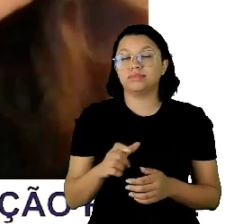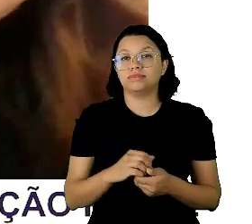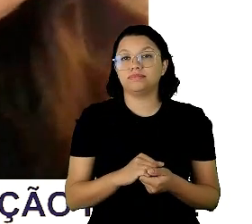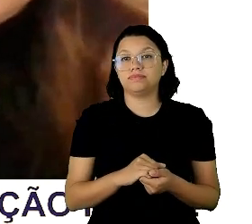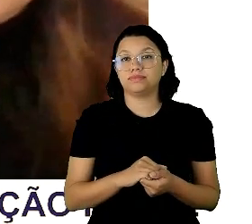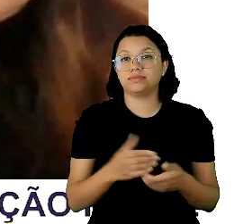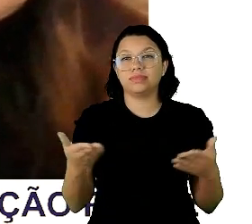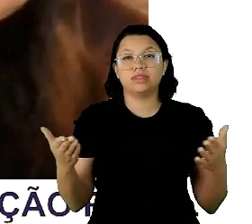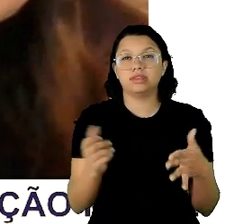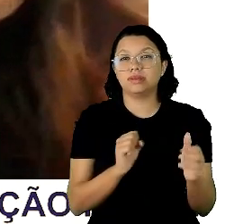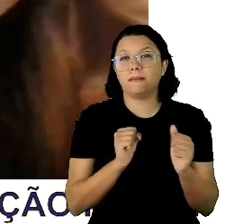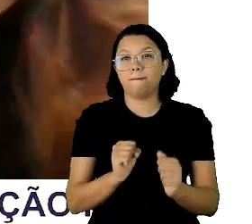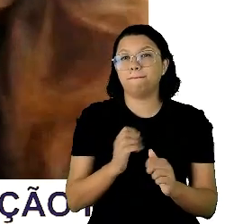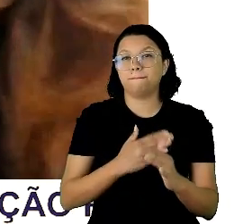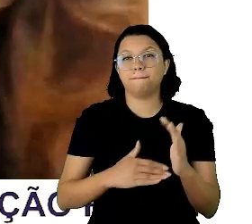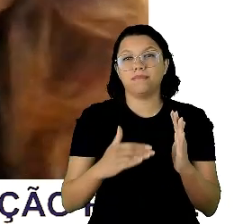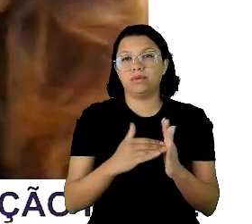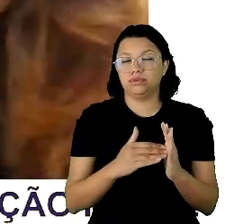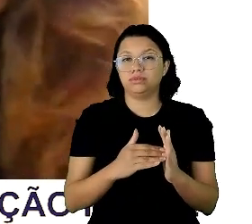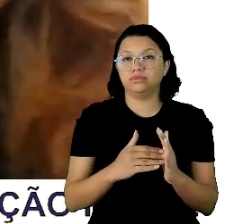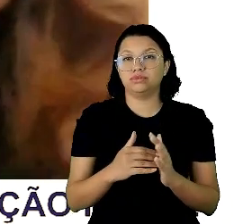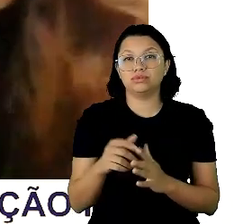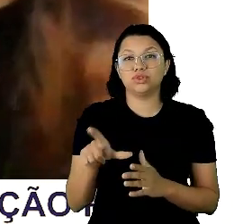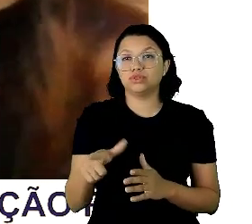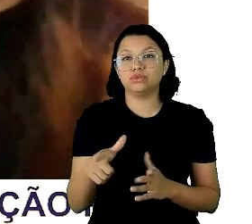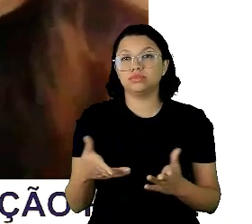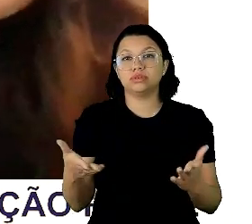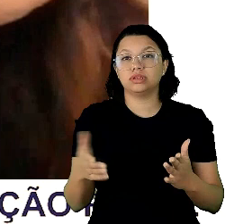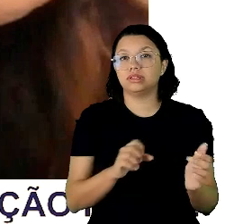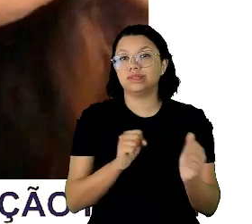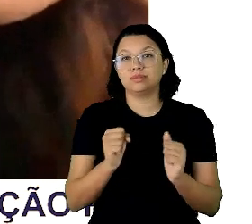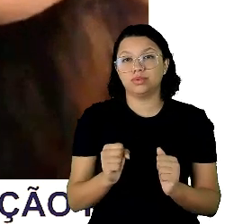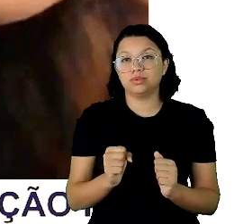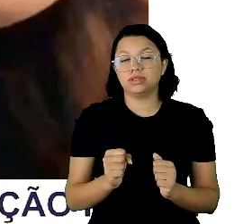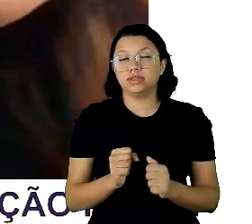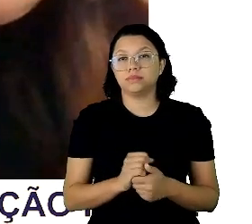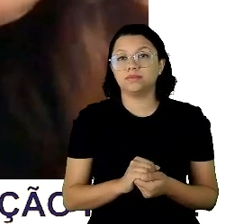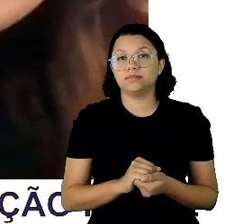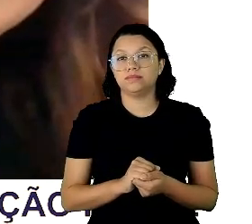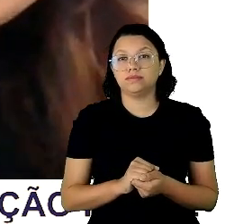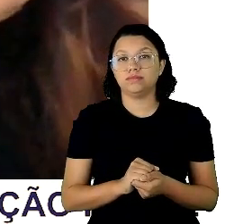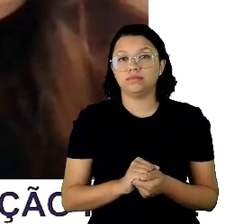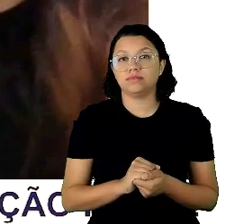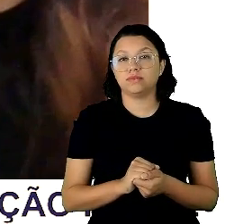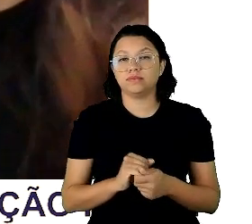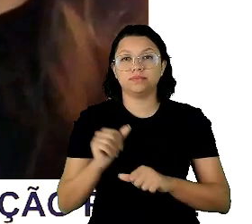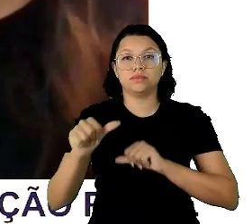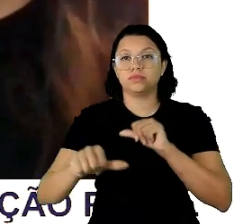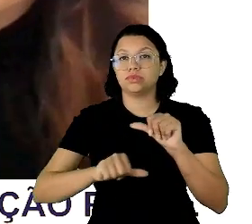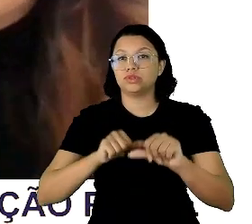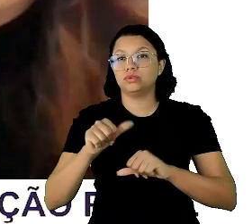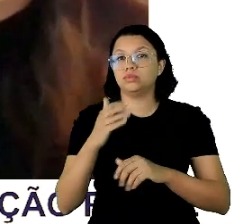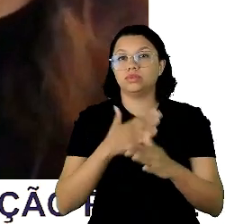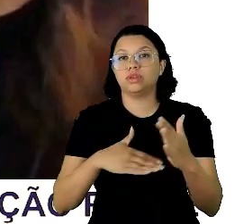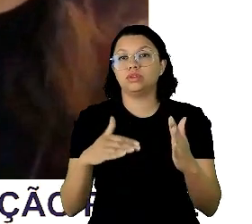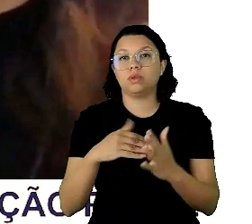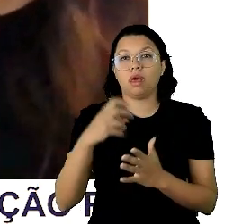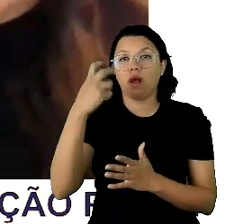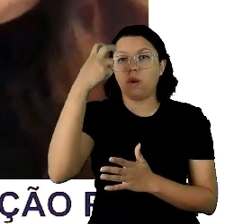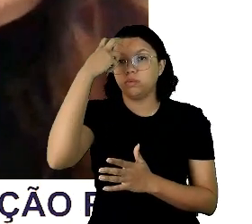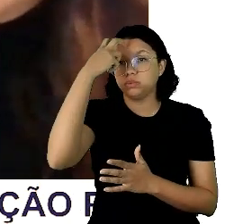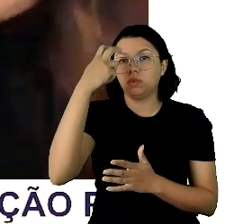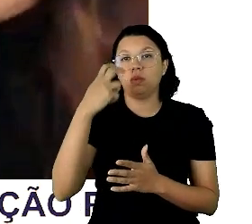esse poder todo. Ela não tem esse poder de mudar toda uma cultura